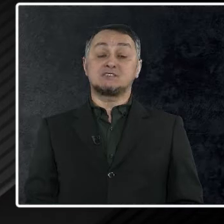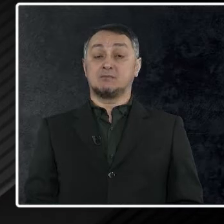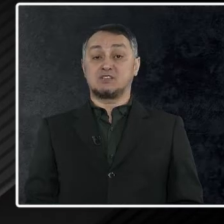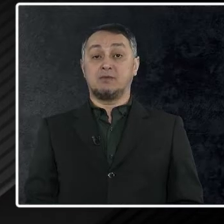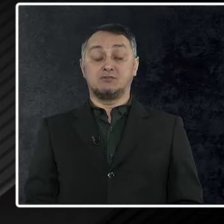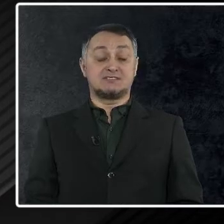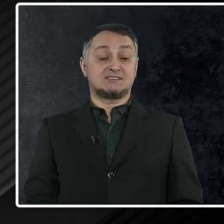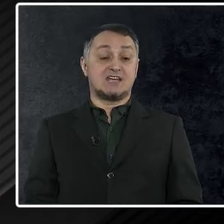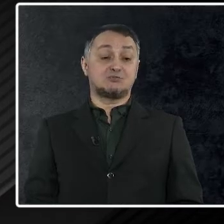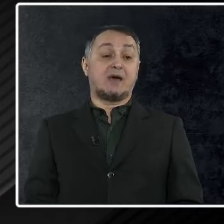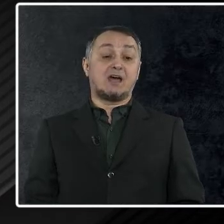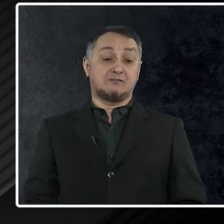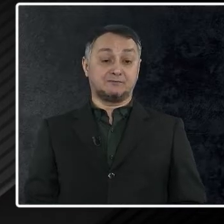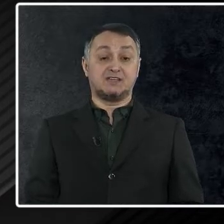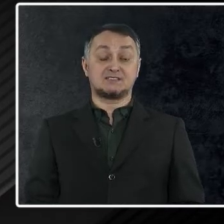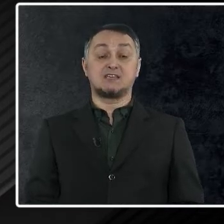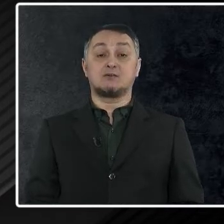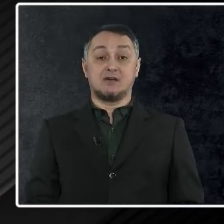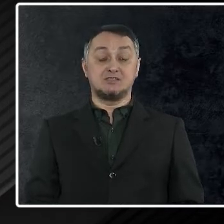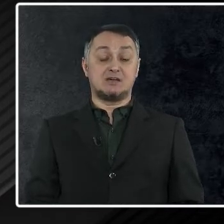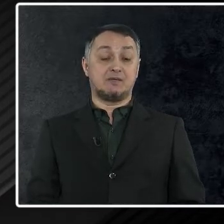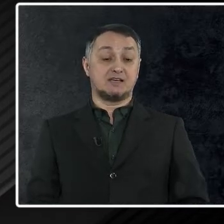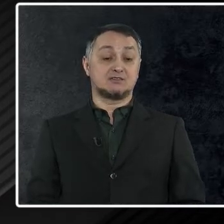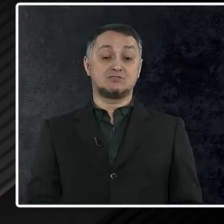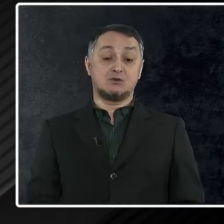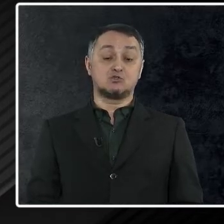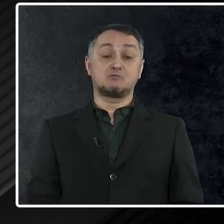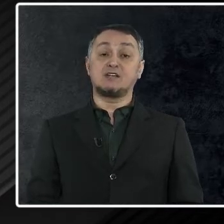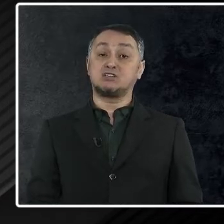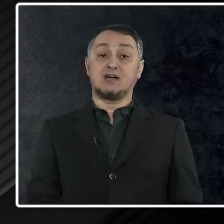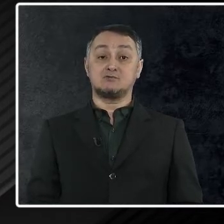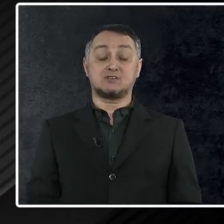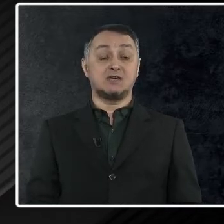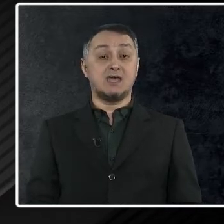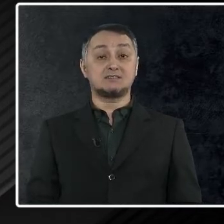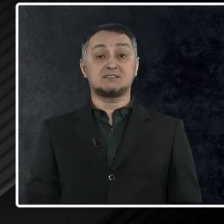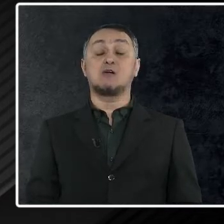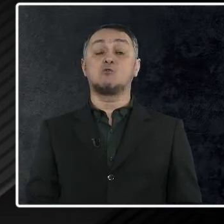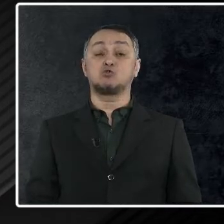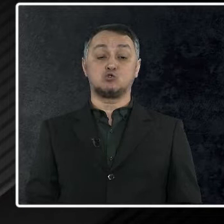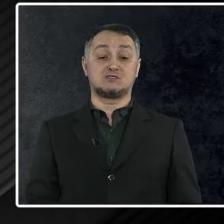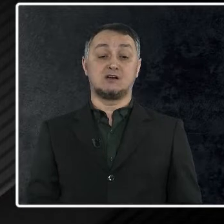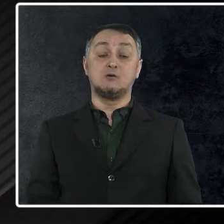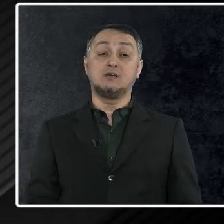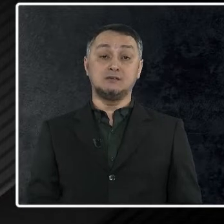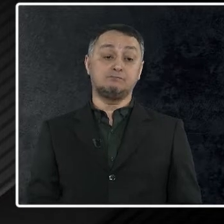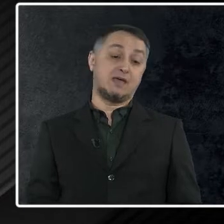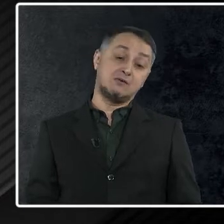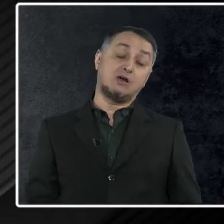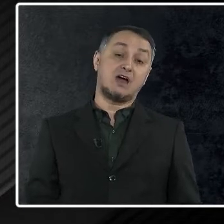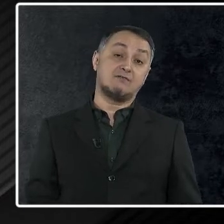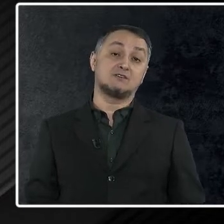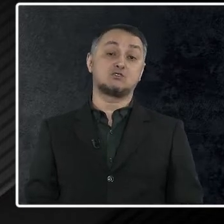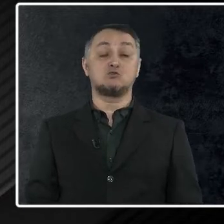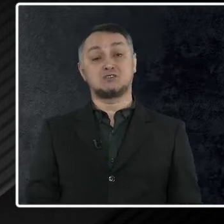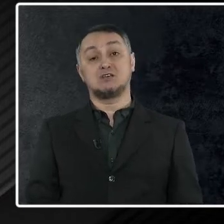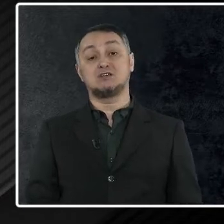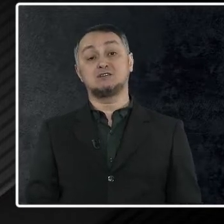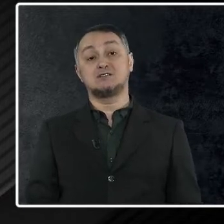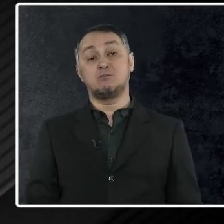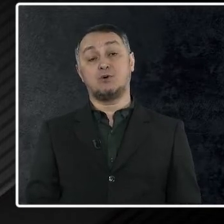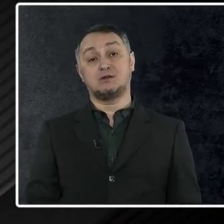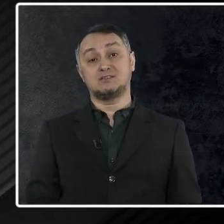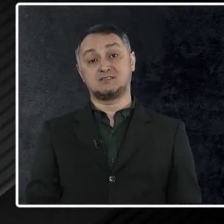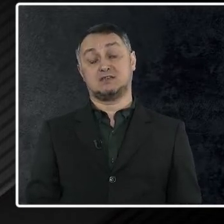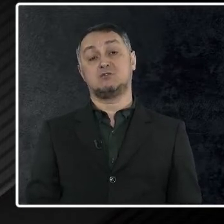e nós temos também no 17, parágrafo 3º aí de aplicação dos recursos partidários, que esses recursos são impenhoráveis, ou seja,